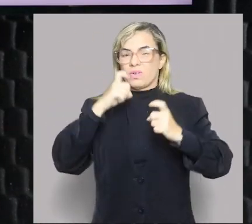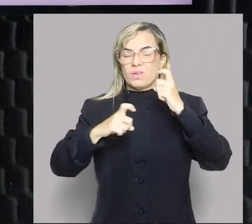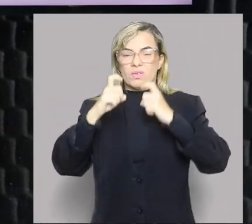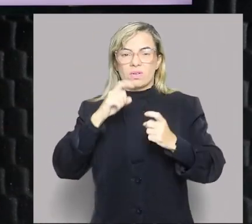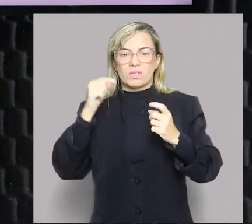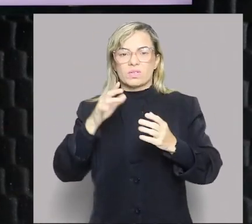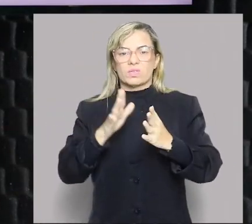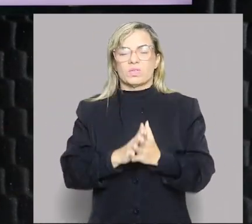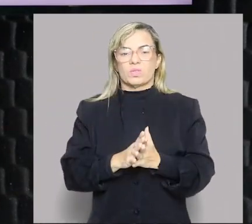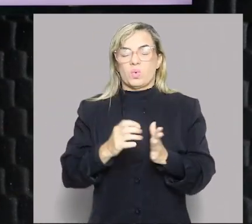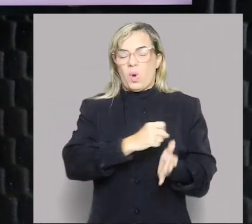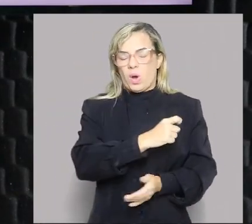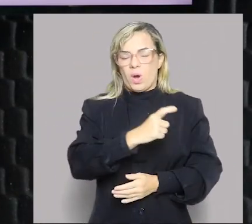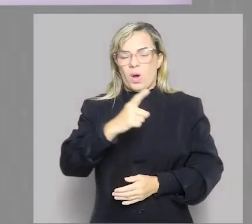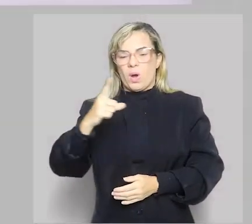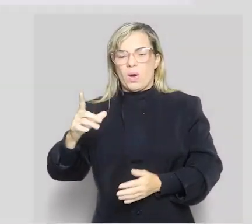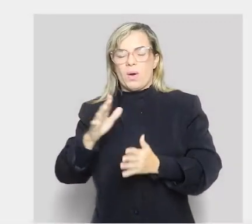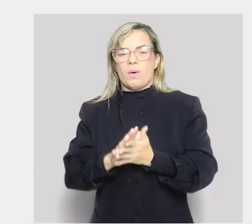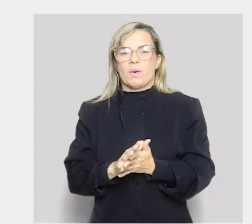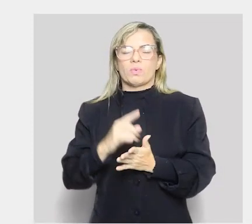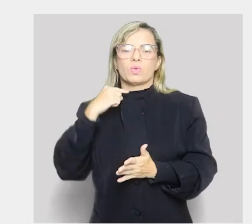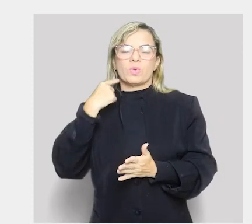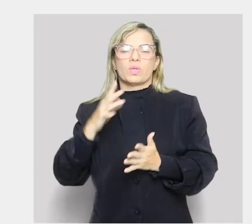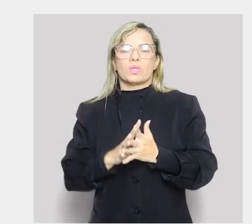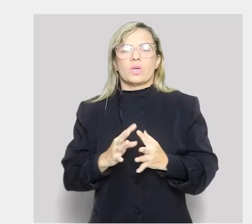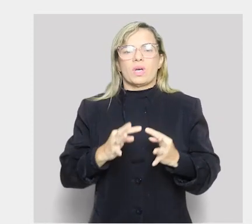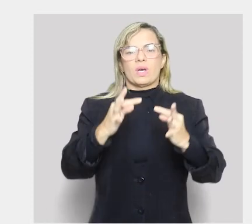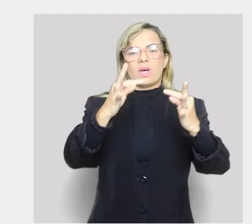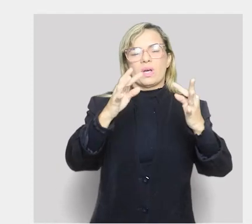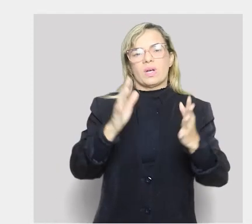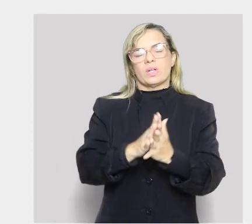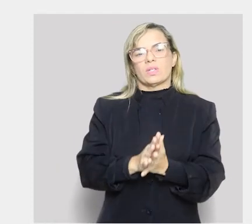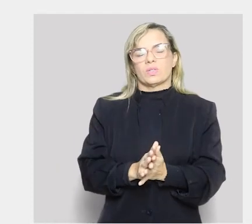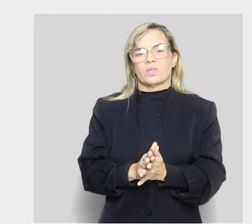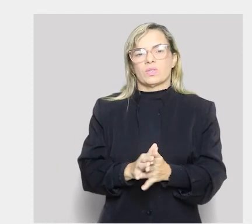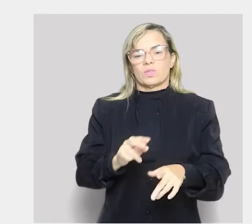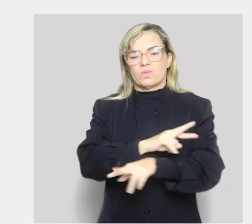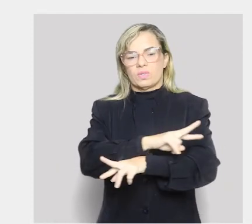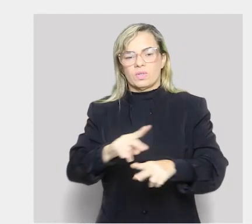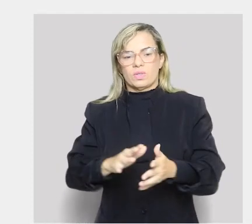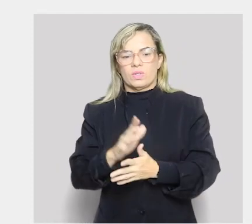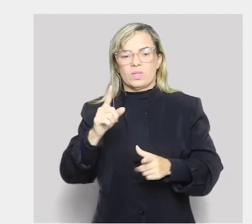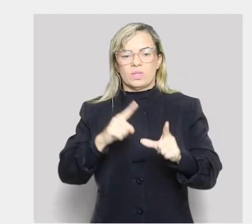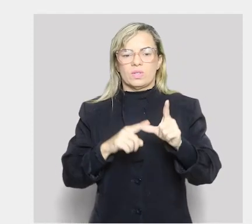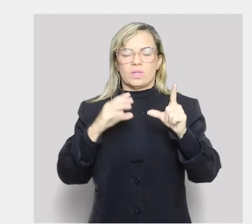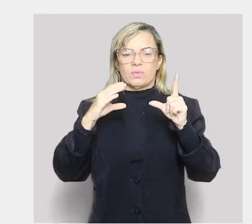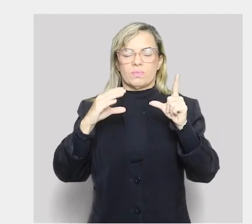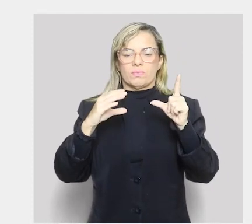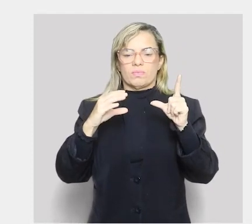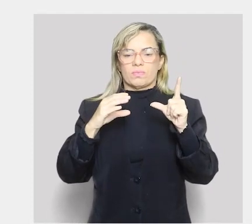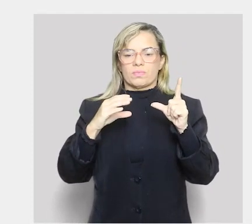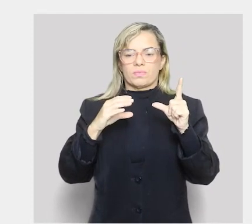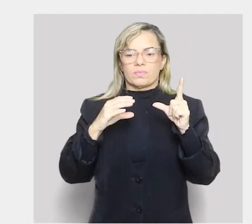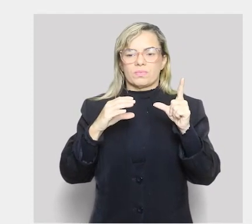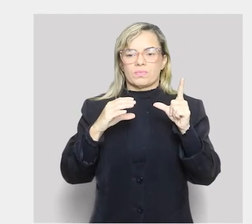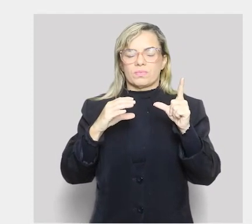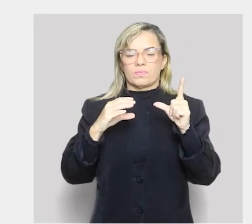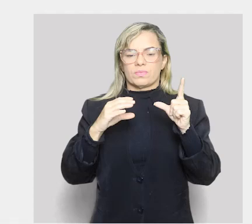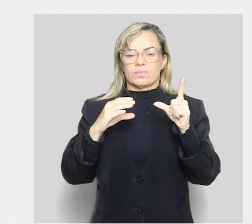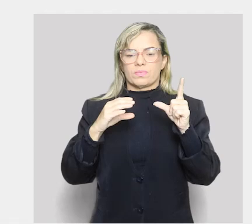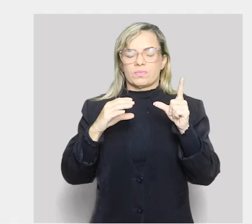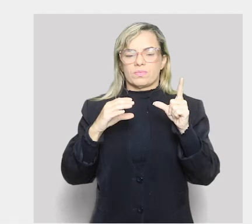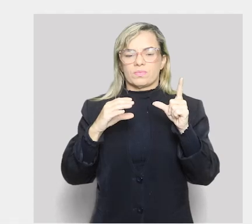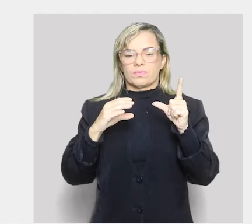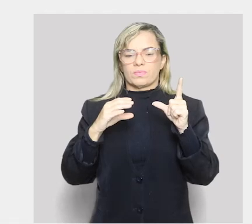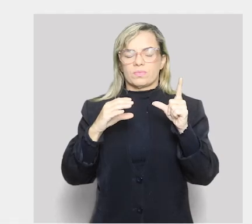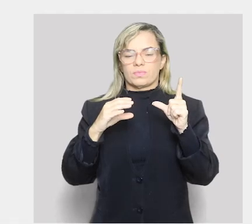lixo eletroeletrônico. Letra C, descrever características dos produtos eletroeletrônicos